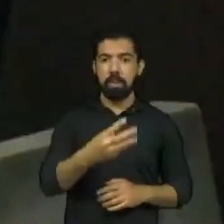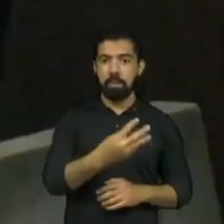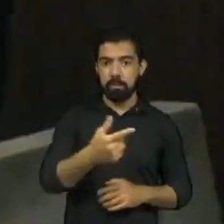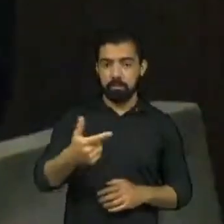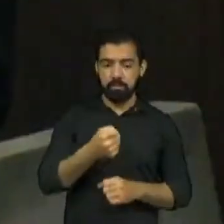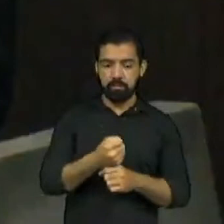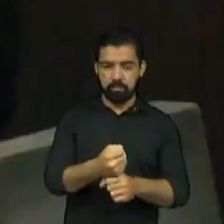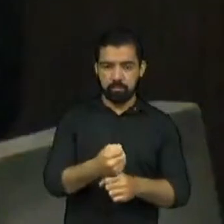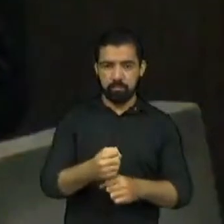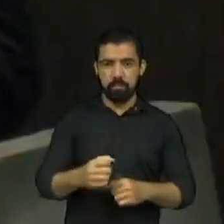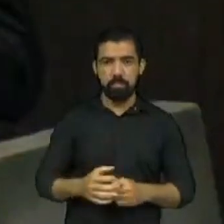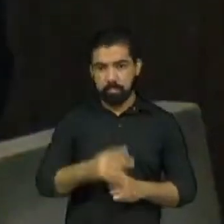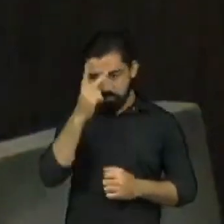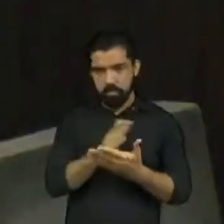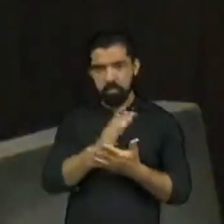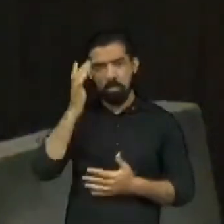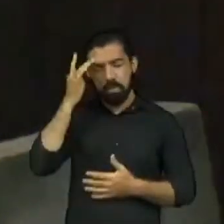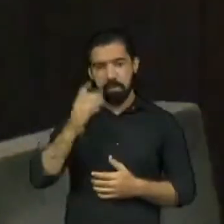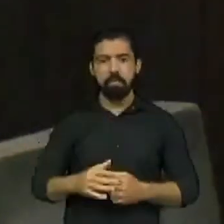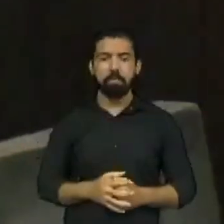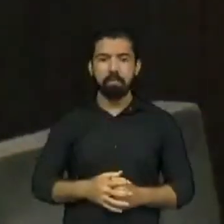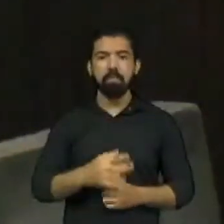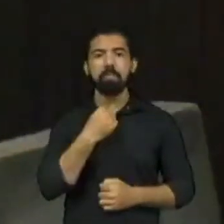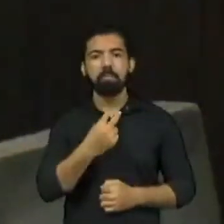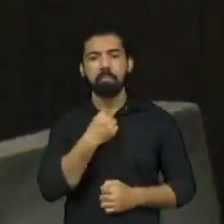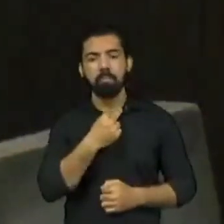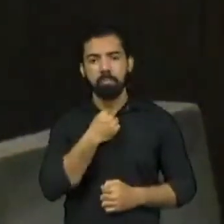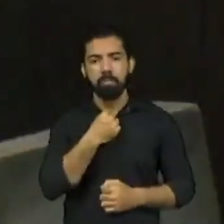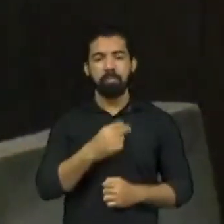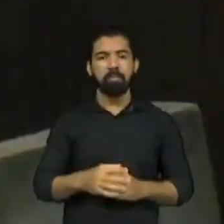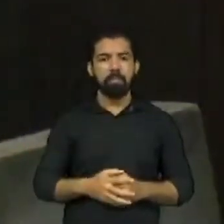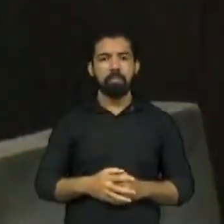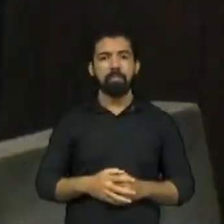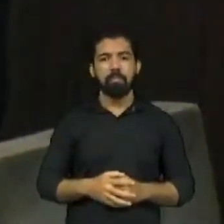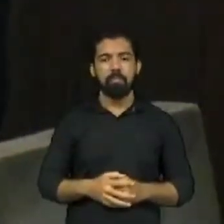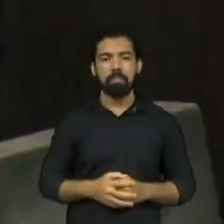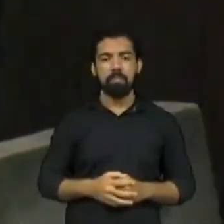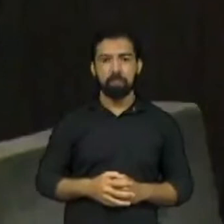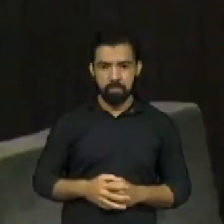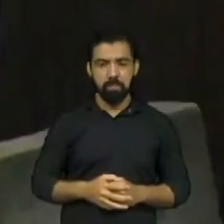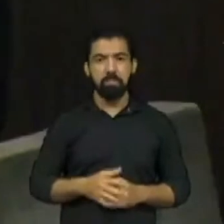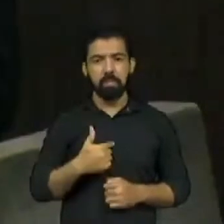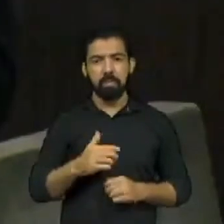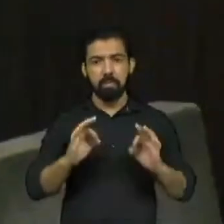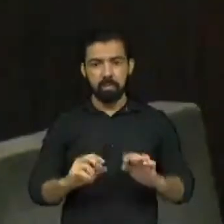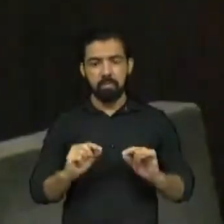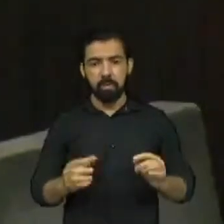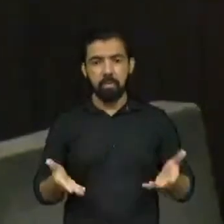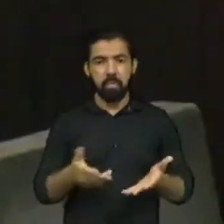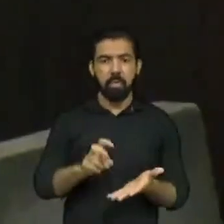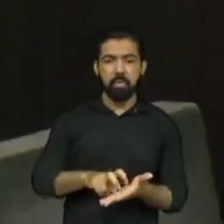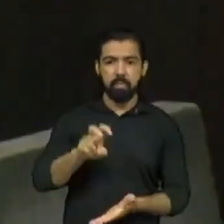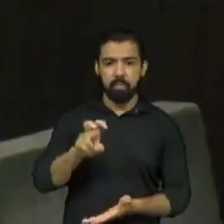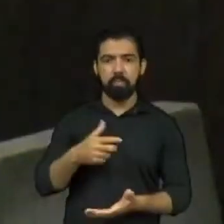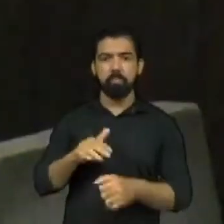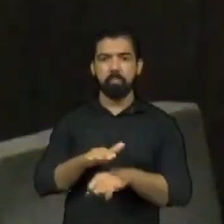anos, algumas pessoas acham, mas não pode colocar o nome, se eu Cira Cid, eu tenho certeza, ainda hoje pela manhã